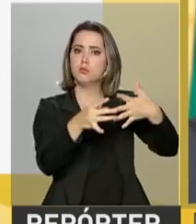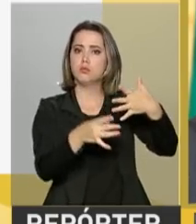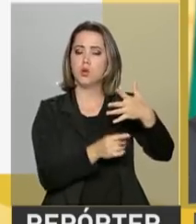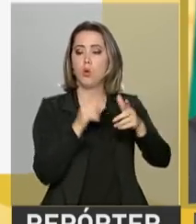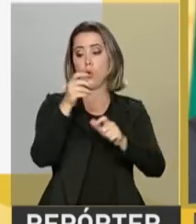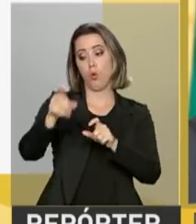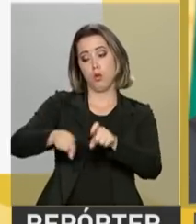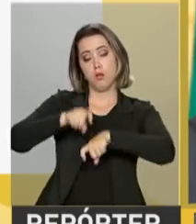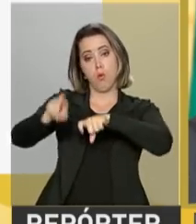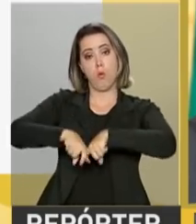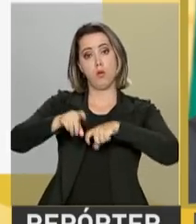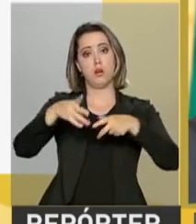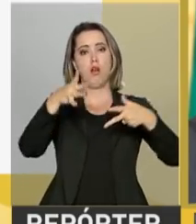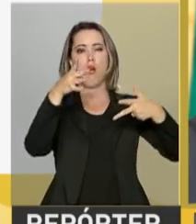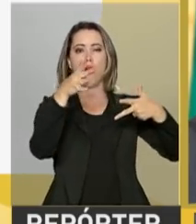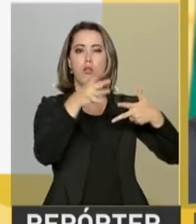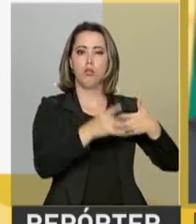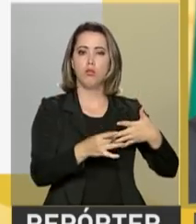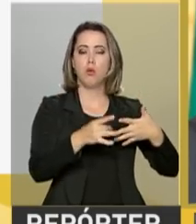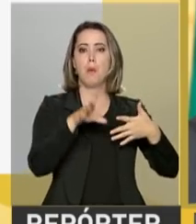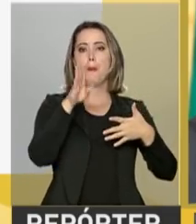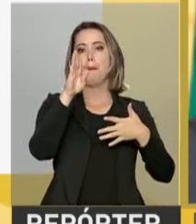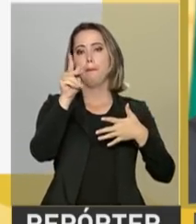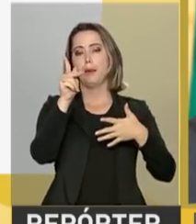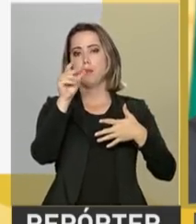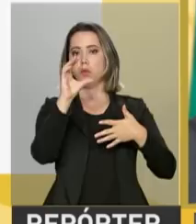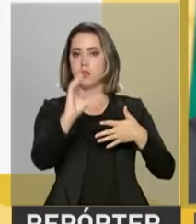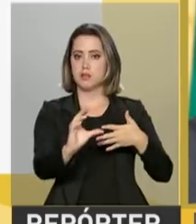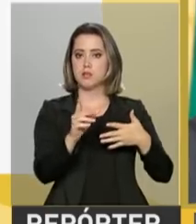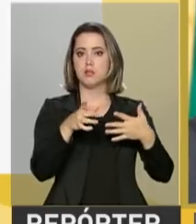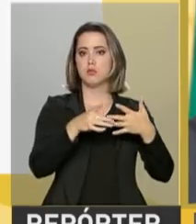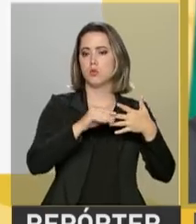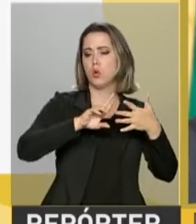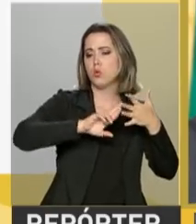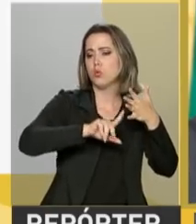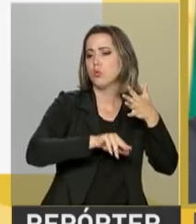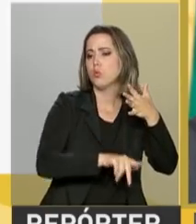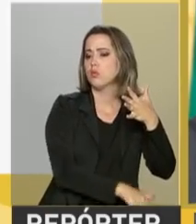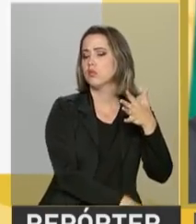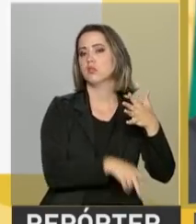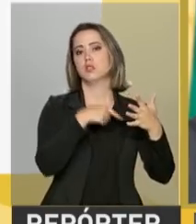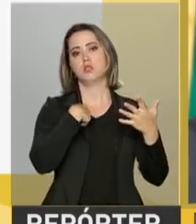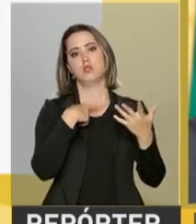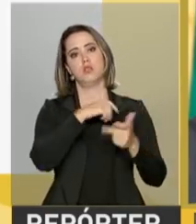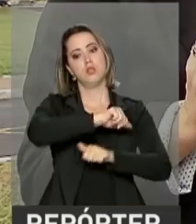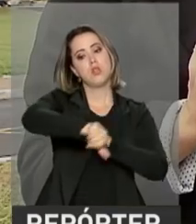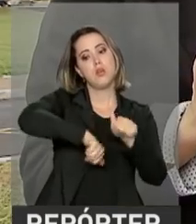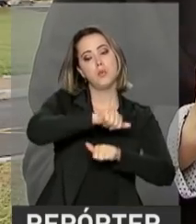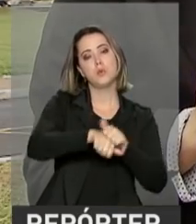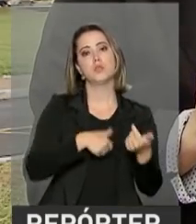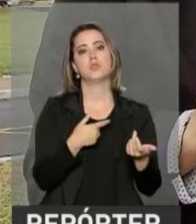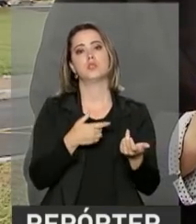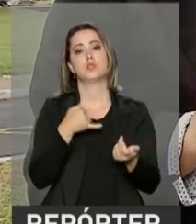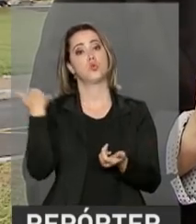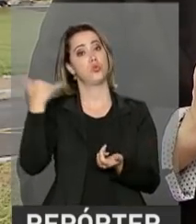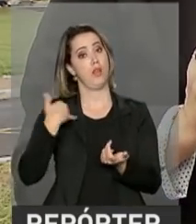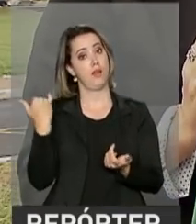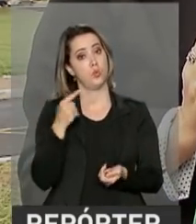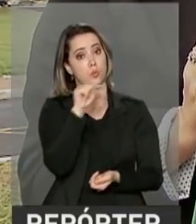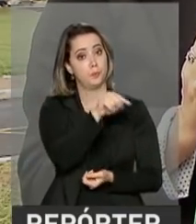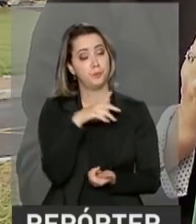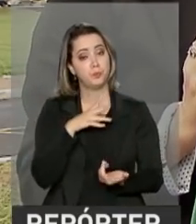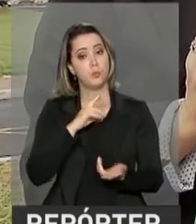trabalhador rural, a questão do benefício de prestação continuada e outros tantos temas, o tema da transição. Concluída a leitura